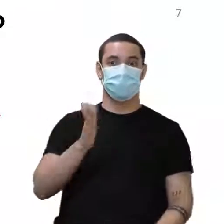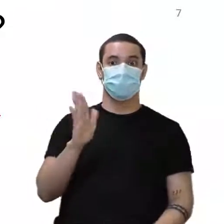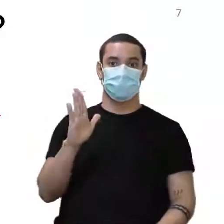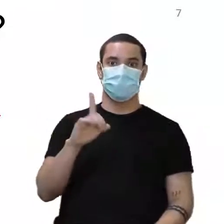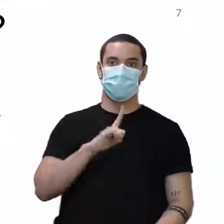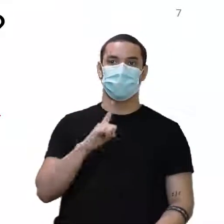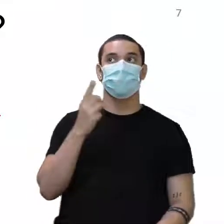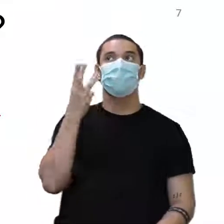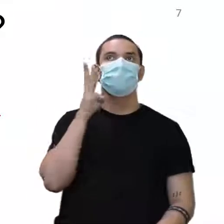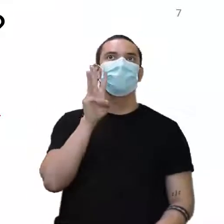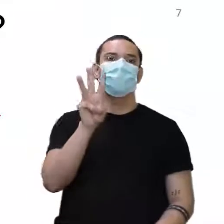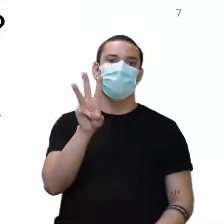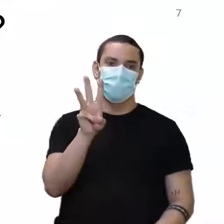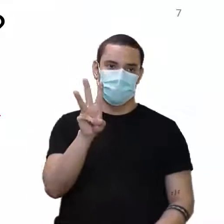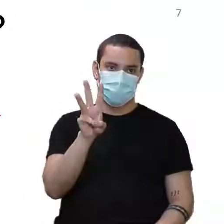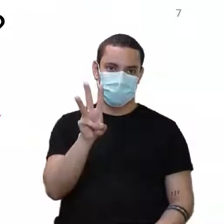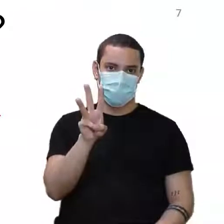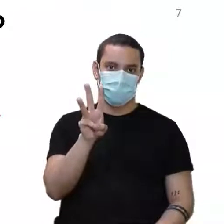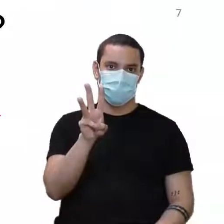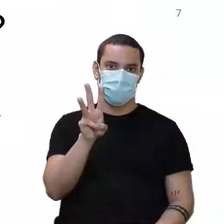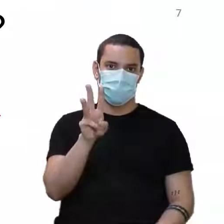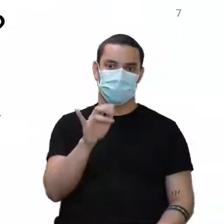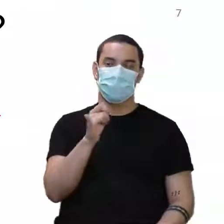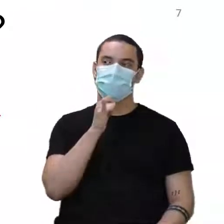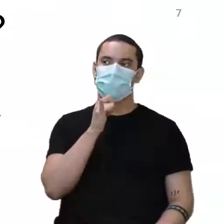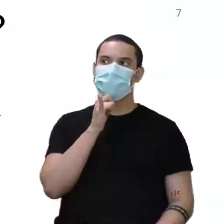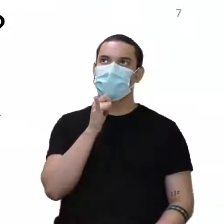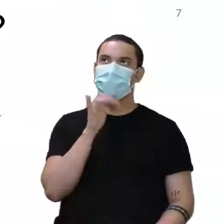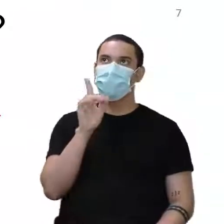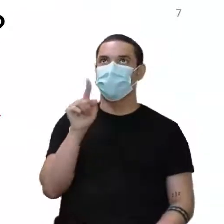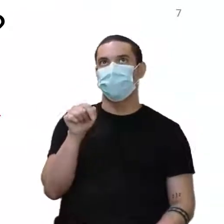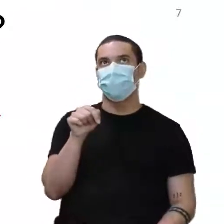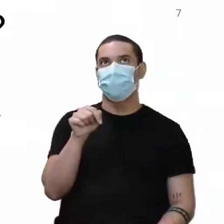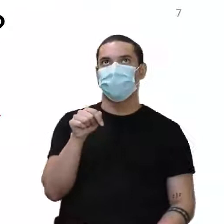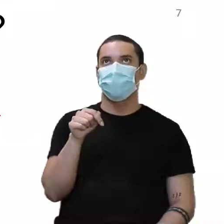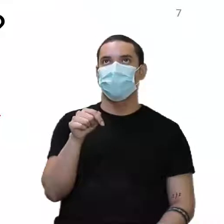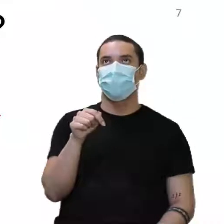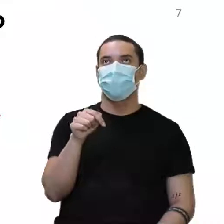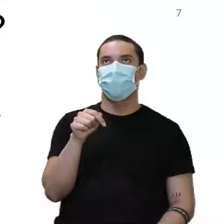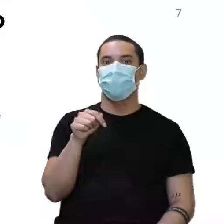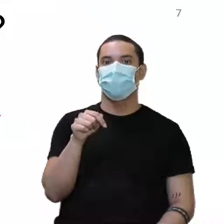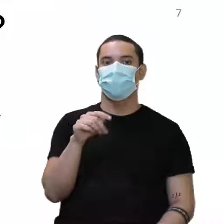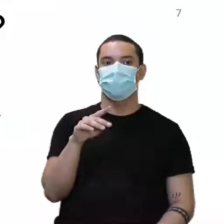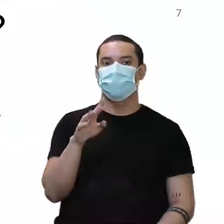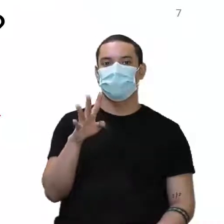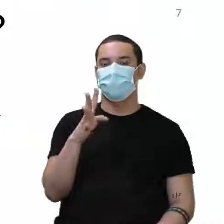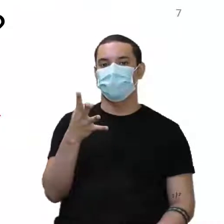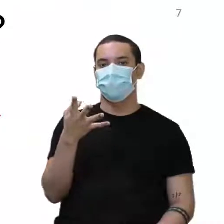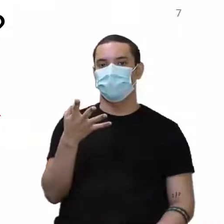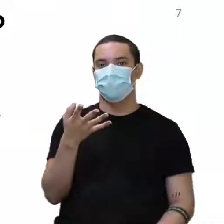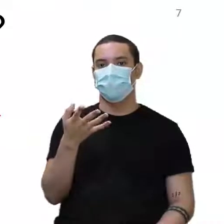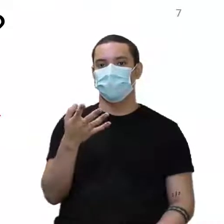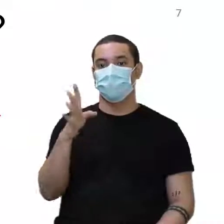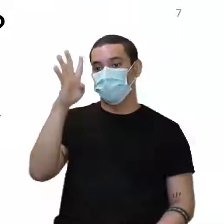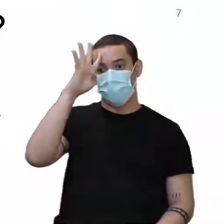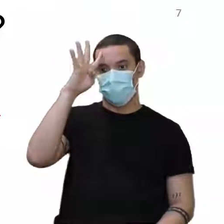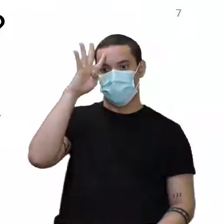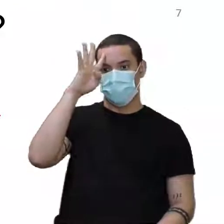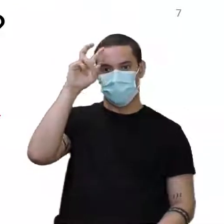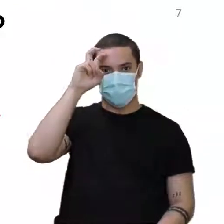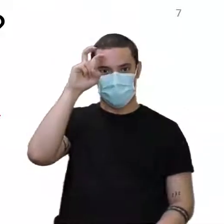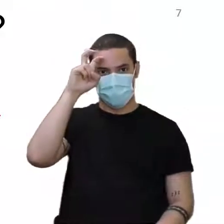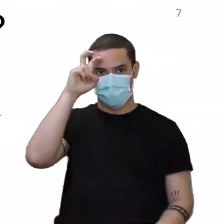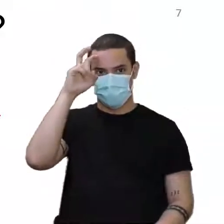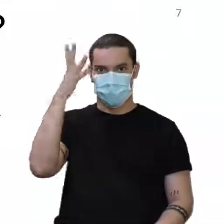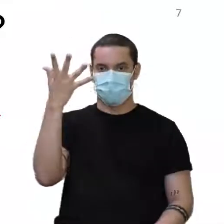3 dias, né, desde segunda, e aí vamos supor que eu estou segunda, terça, quarta, eu conto assim, eu estou na quarta, ou é quinta,